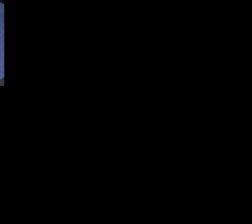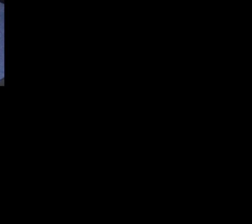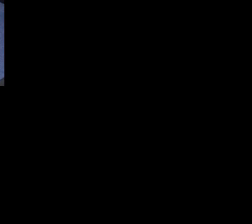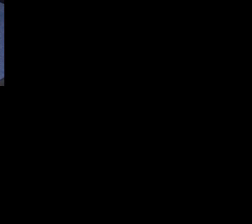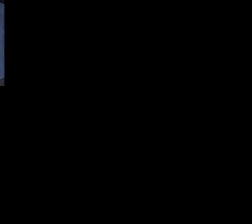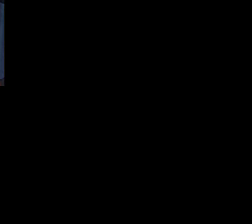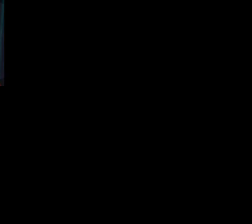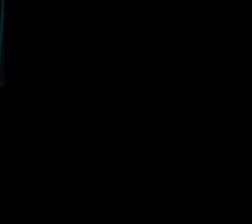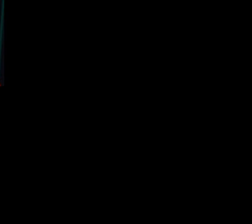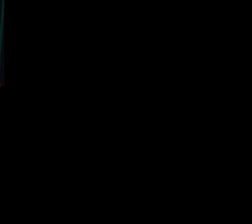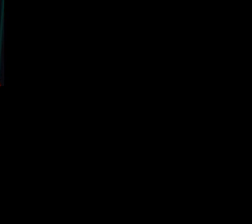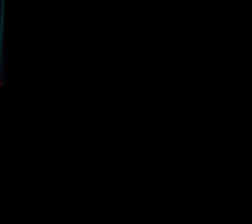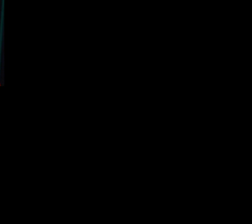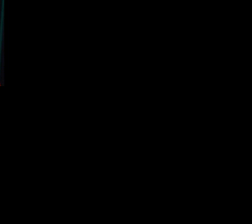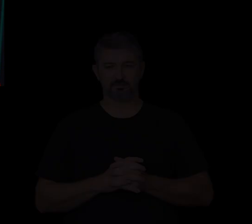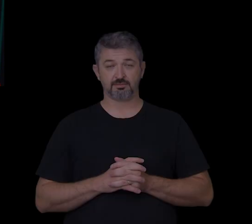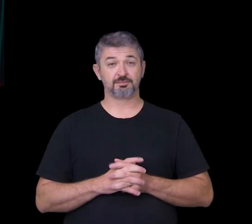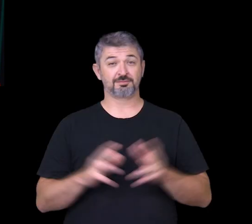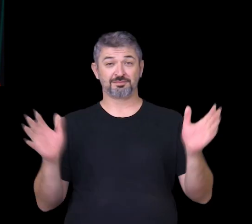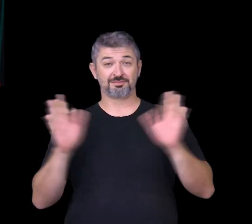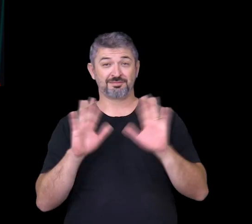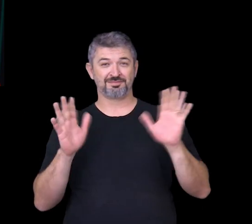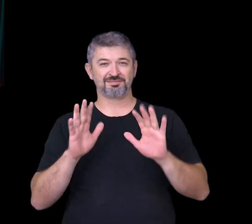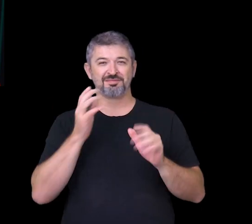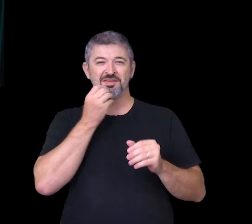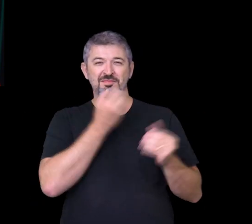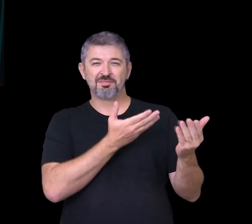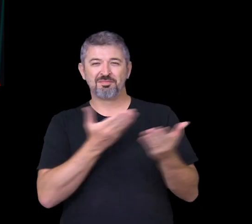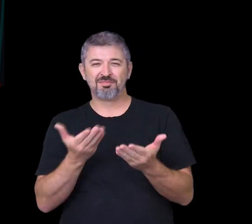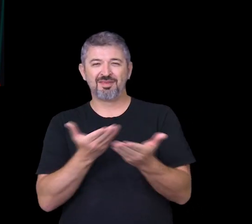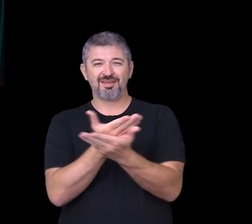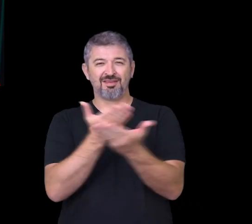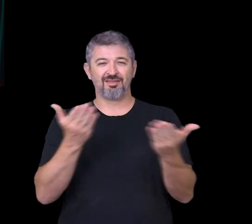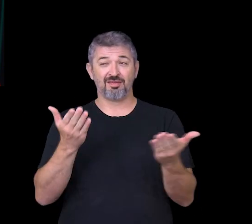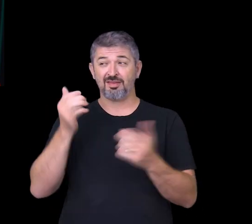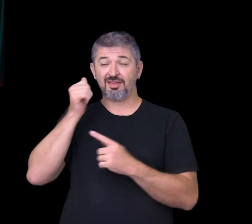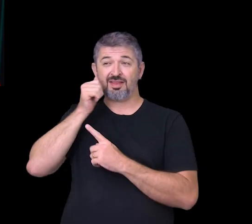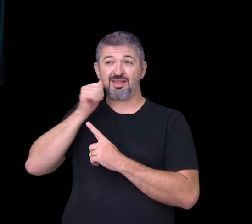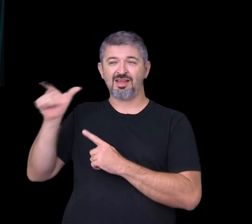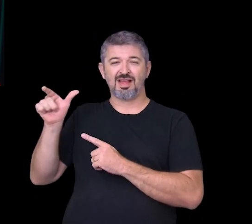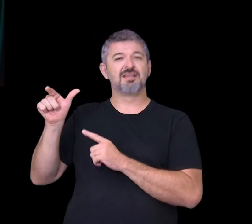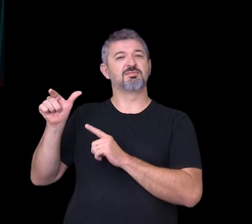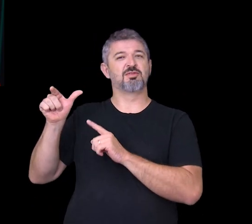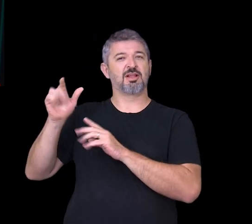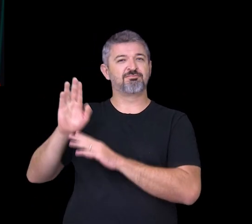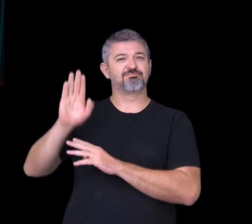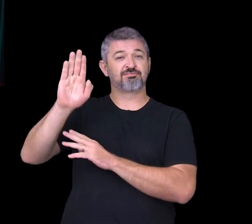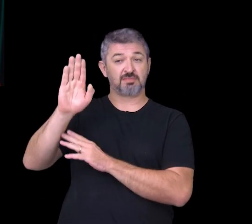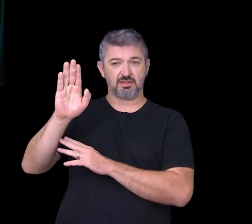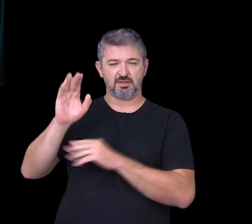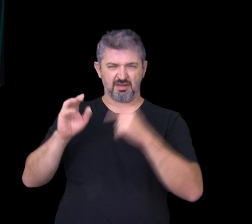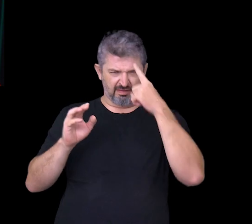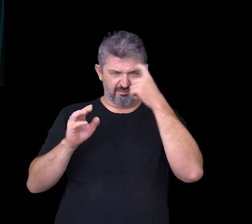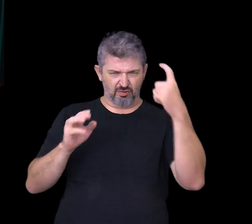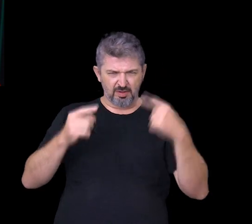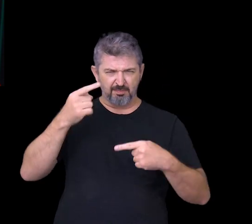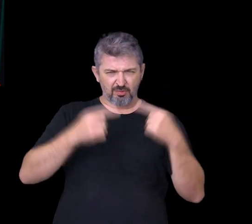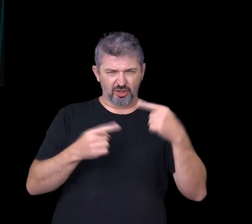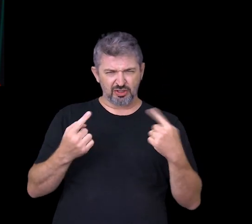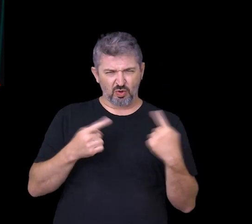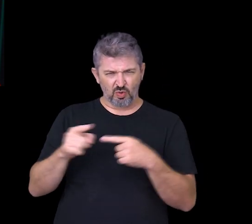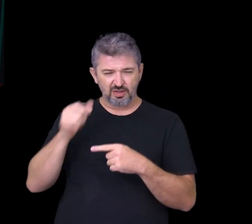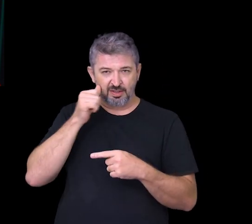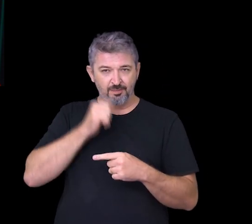pautam mulheres na política. Regina Assunção, apresentadora. Olá, bem-vinda ao Elas Pautam. A violência política